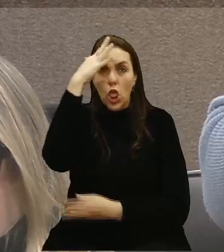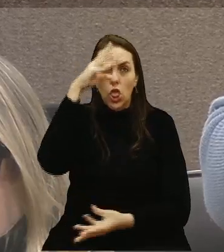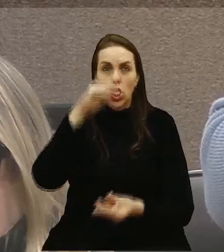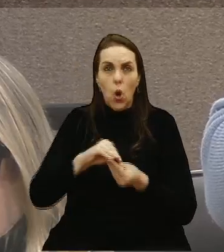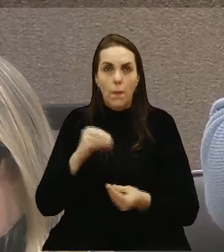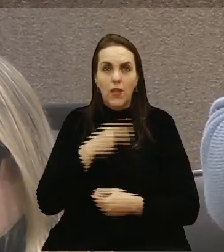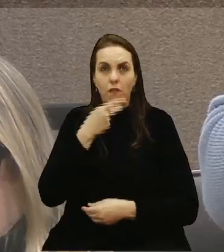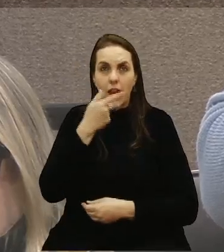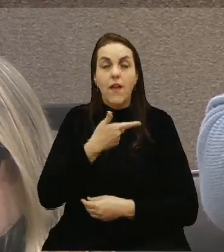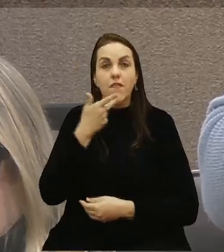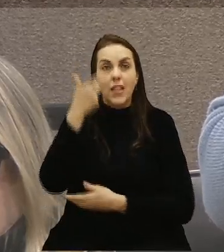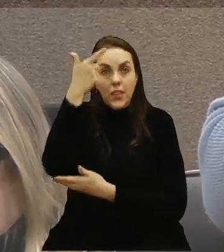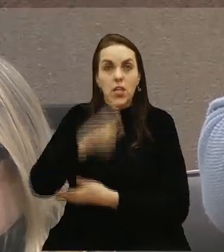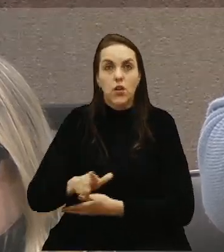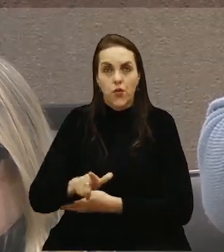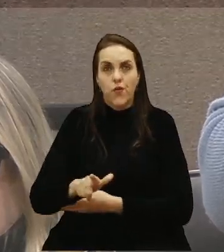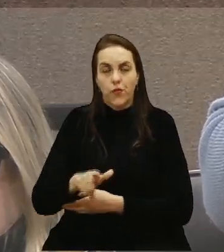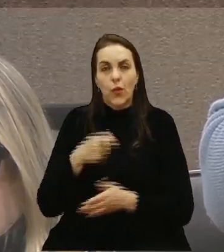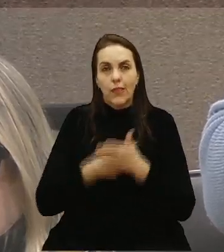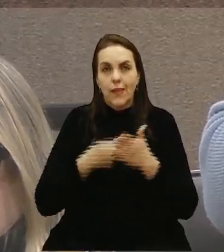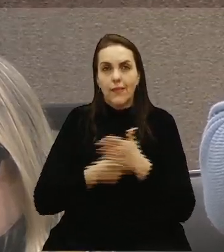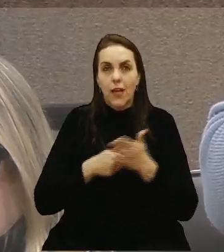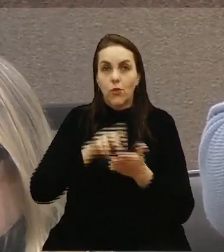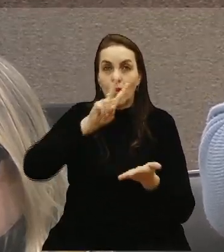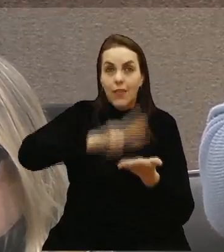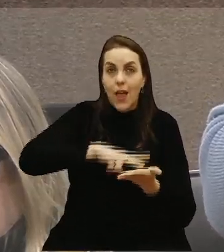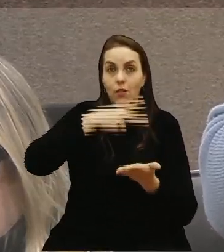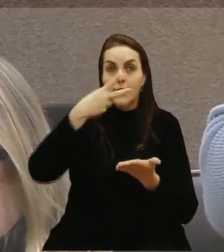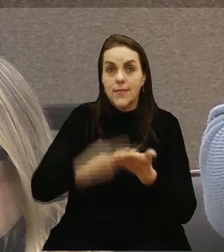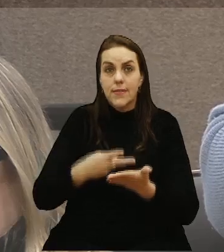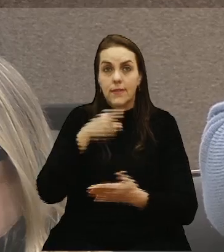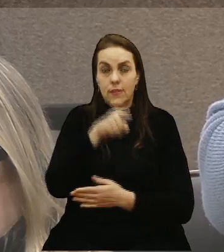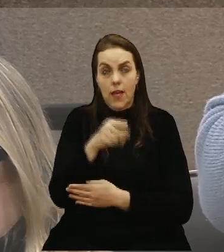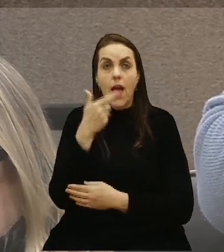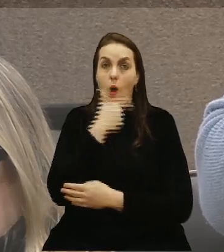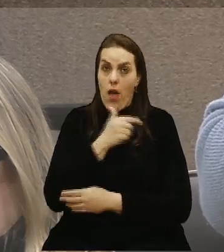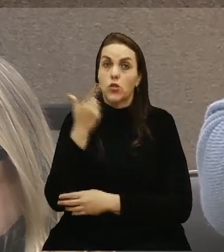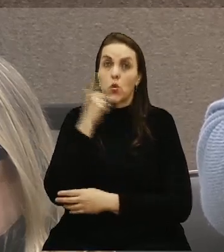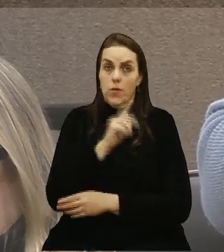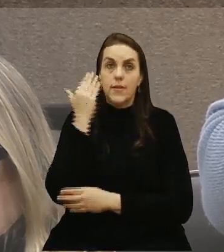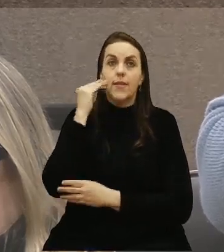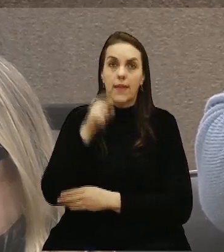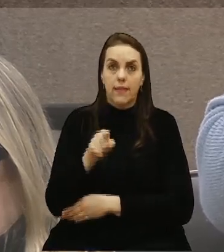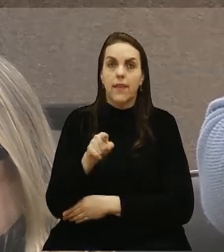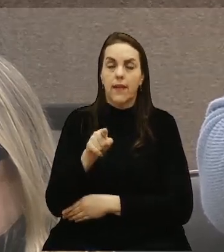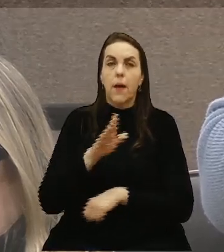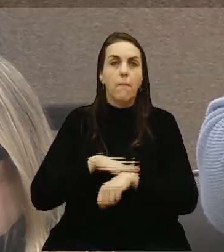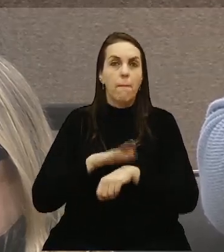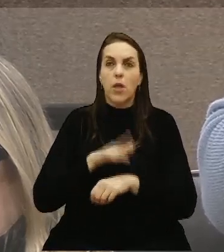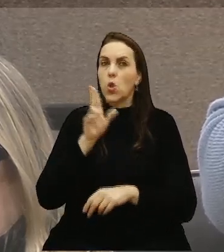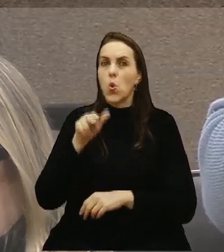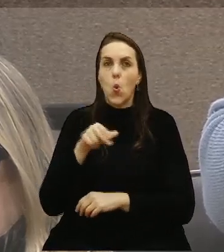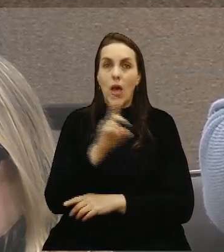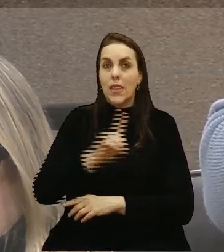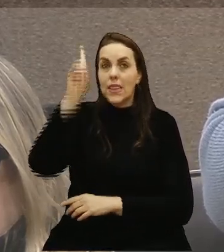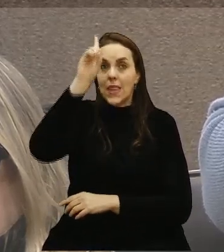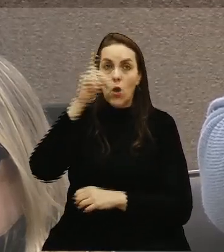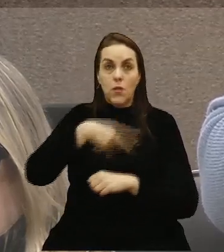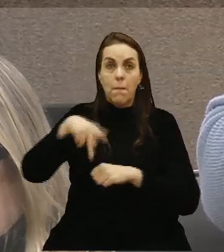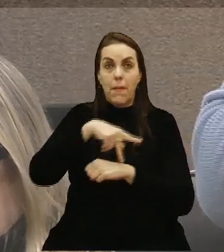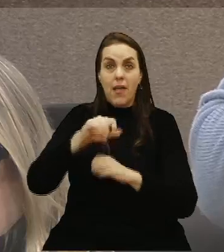estou lhe repetindo, estou aqui tentando traduzir. Eu acho que o senhor conseguiu entender. Que em momento nenhum, Deus, pátria e